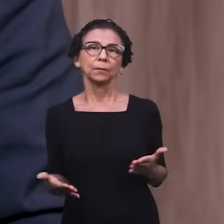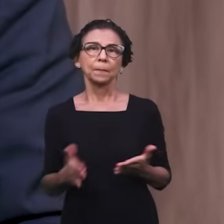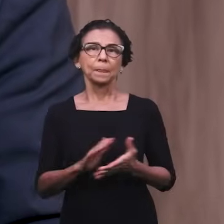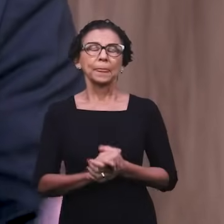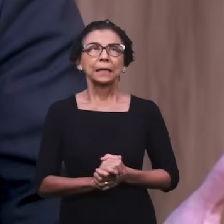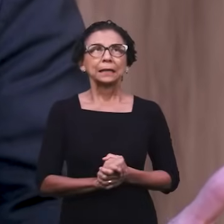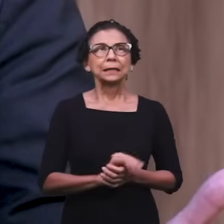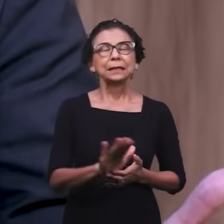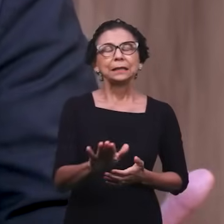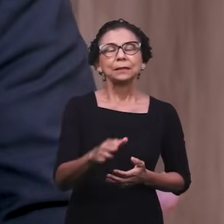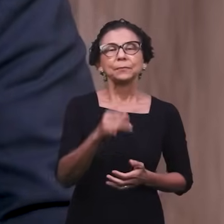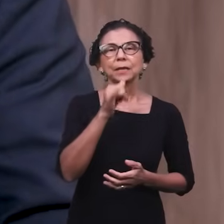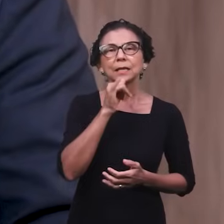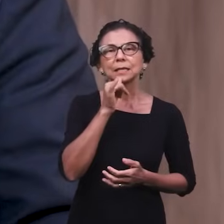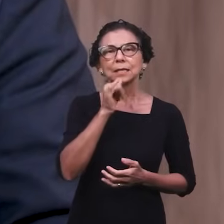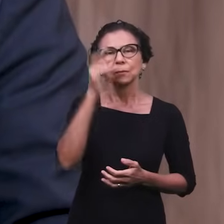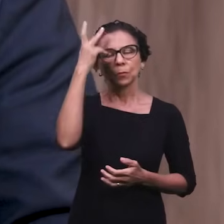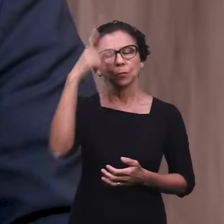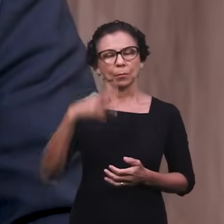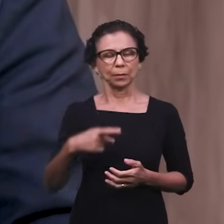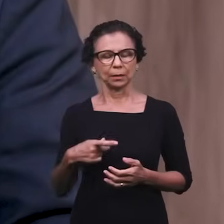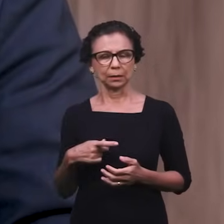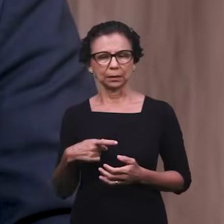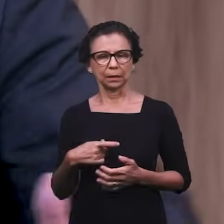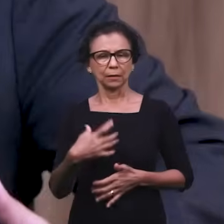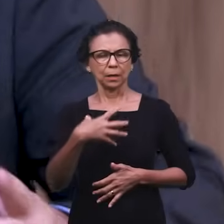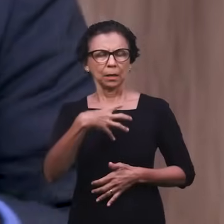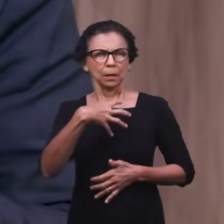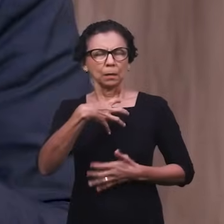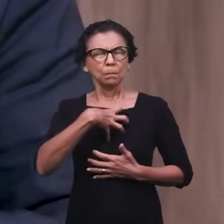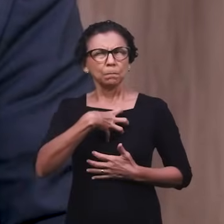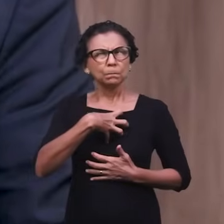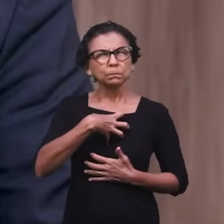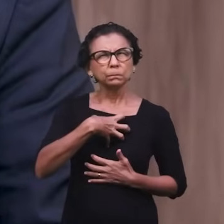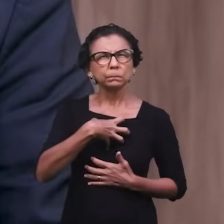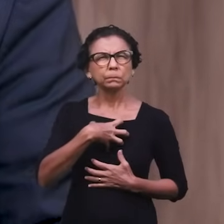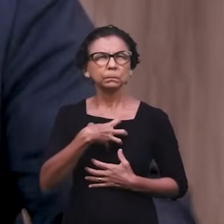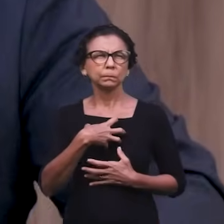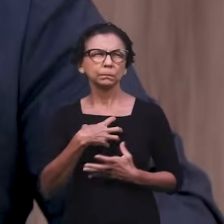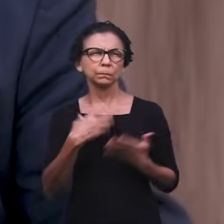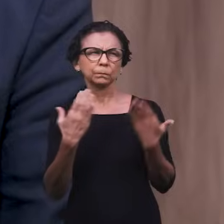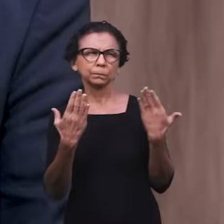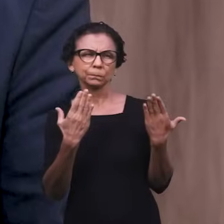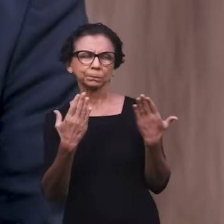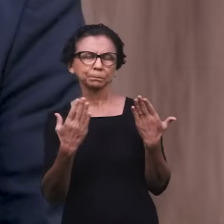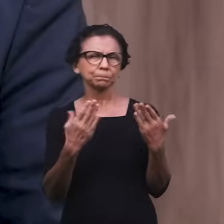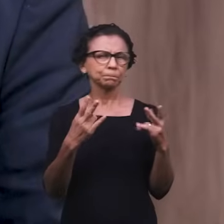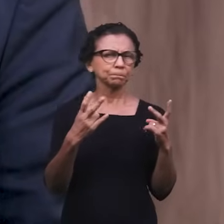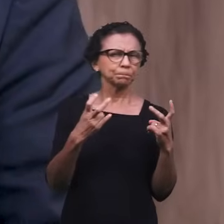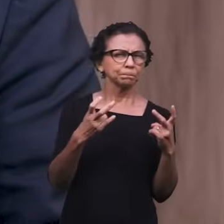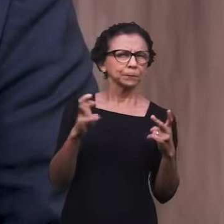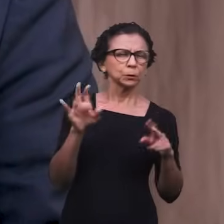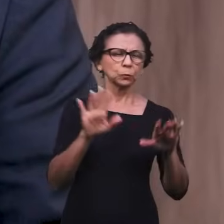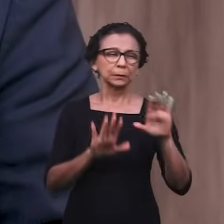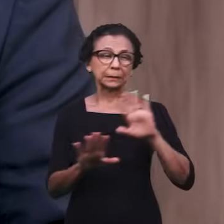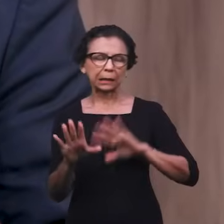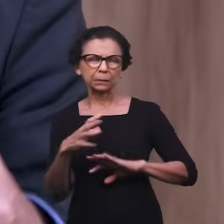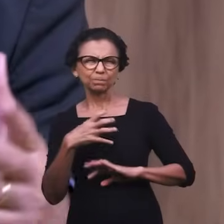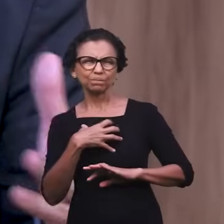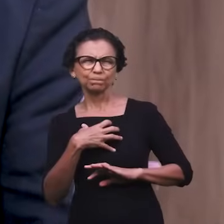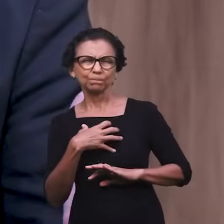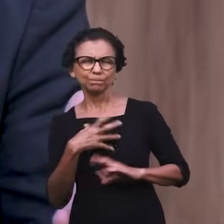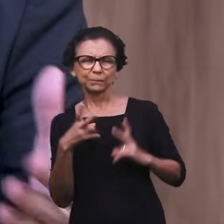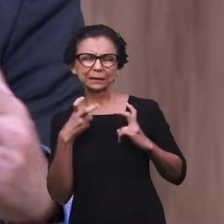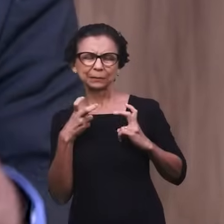por exemplo. A máquina não tem isso. Sim. Né? A gente vai chegar a um ponto que nós vamos entender o seguinte, que a máquina ela